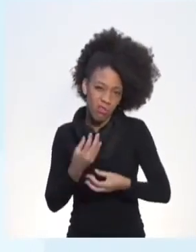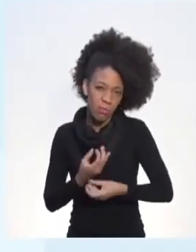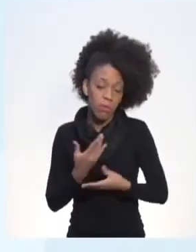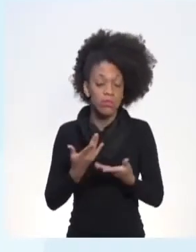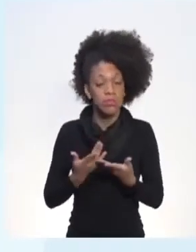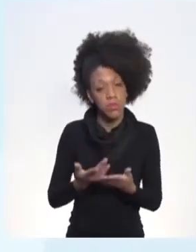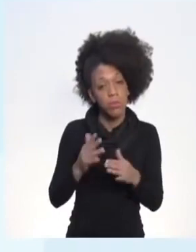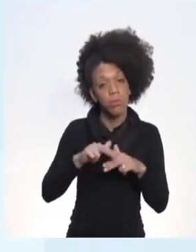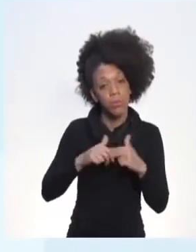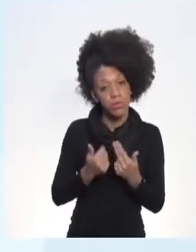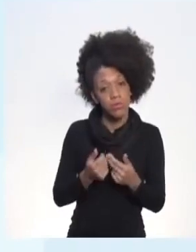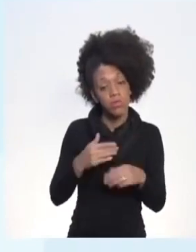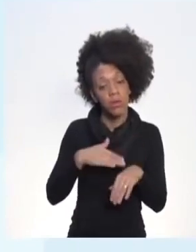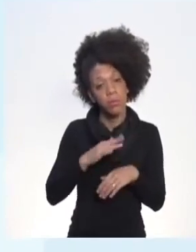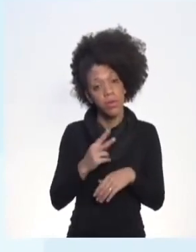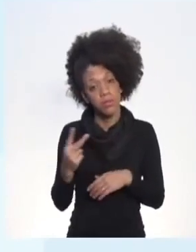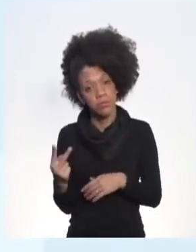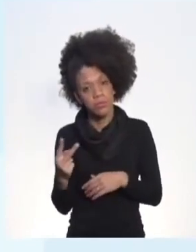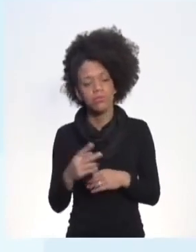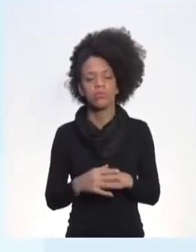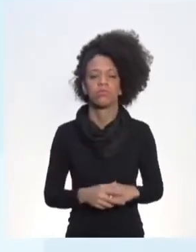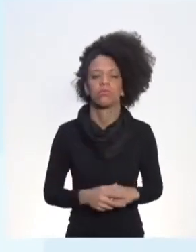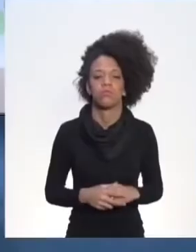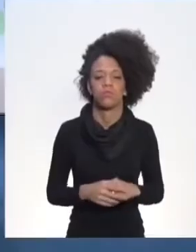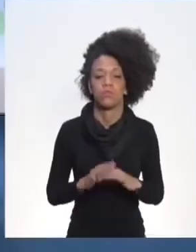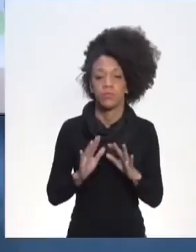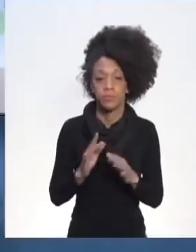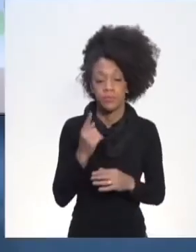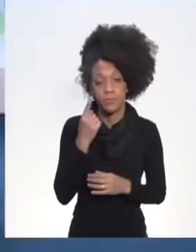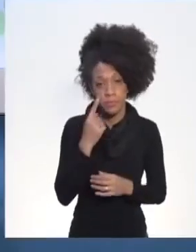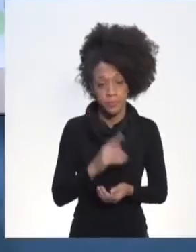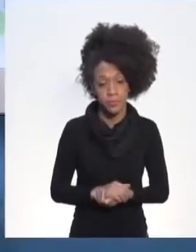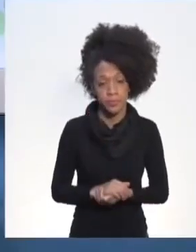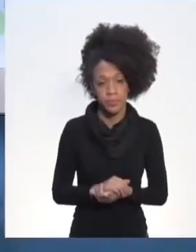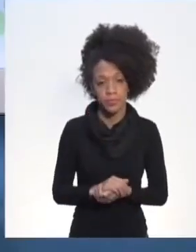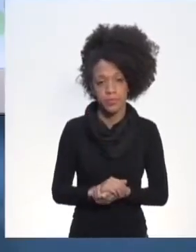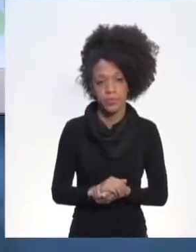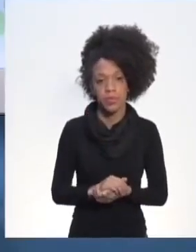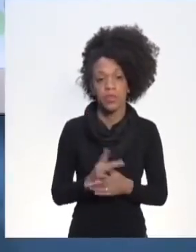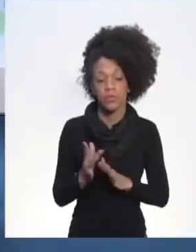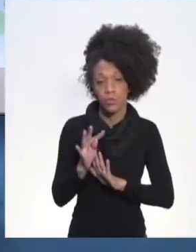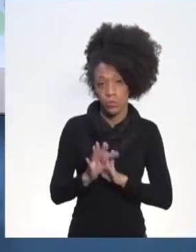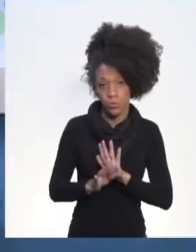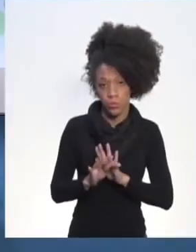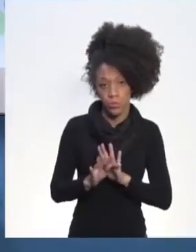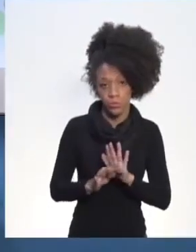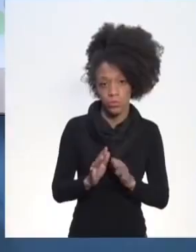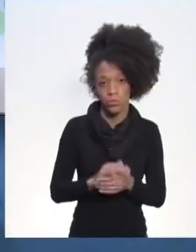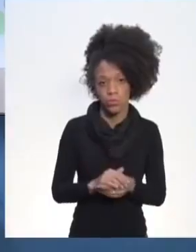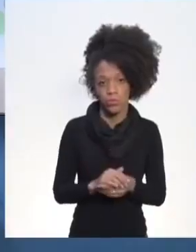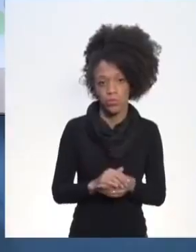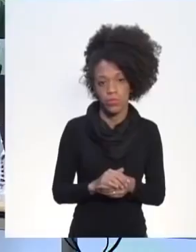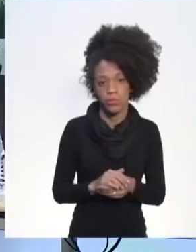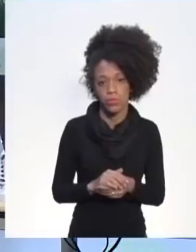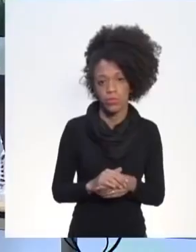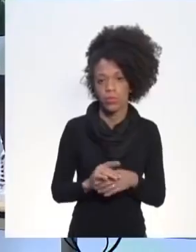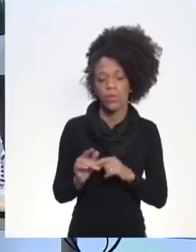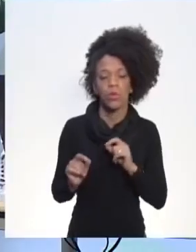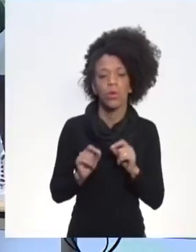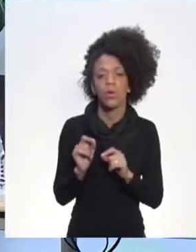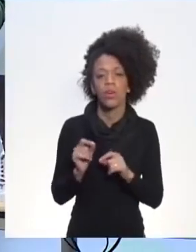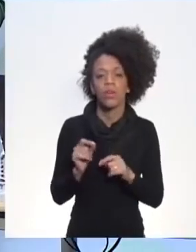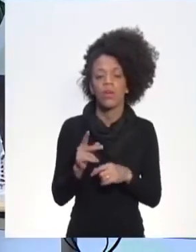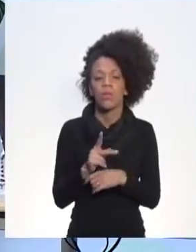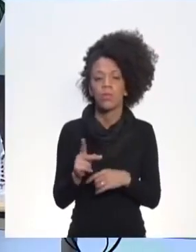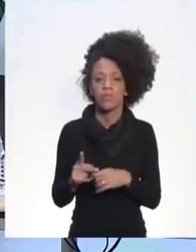opção de mais 2, ok? Então, vamos lá. Ó. Agora, no corpo da notícia. Eu vou pegar o que a